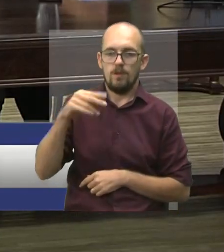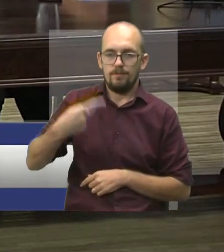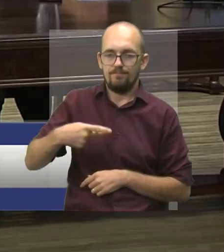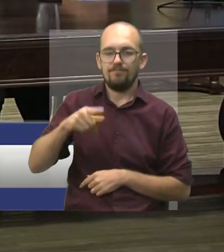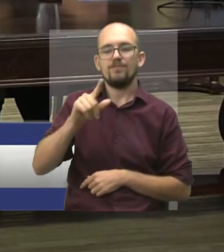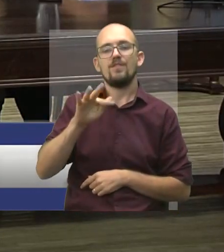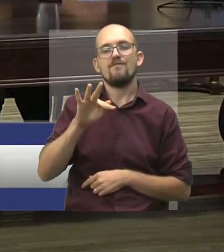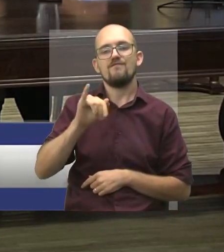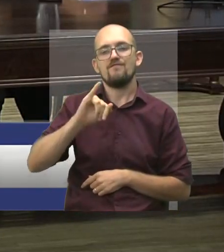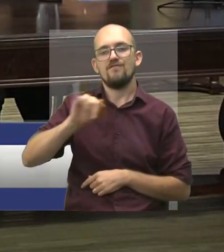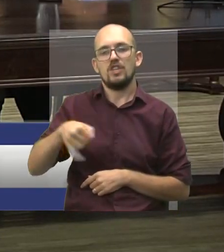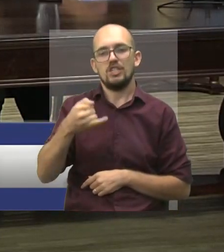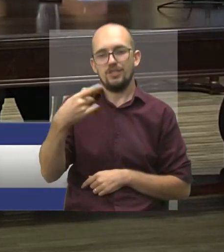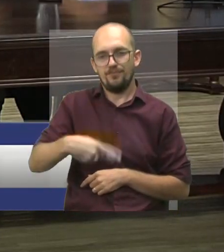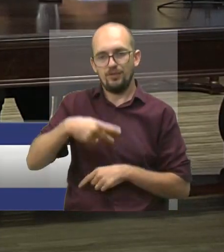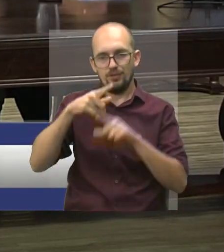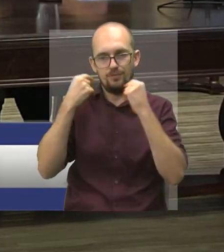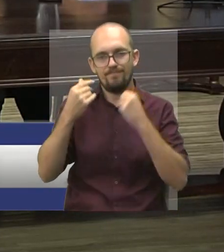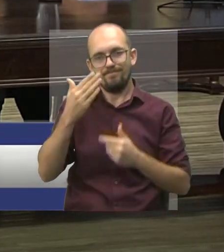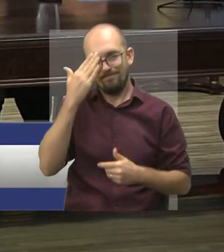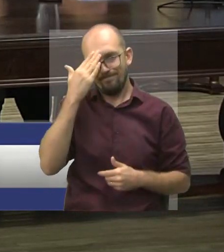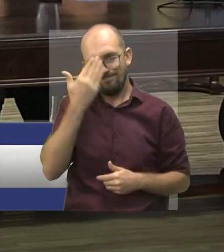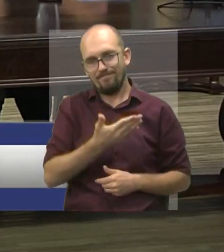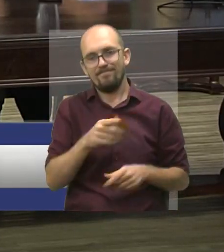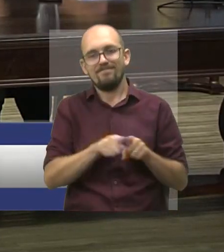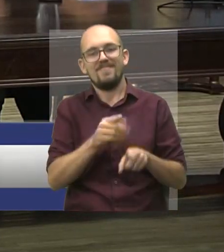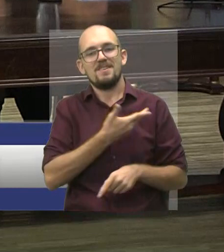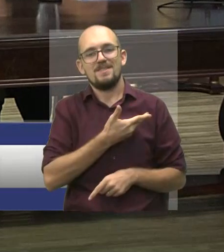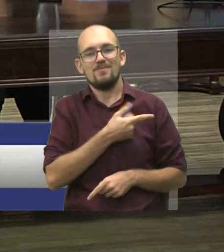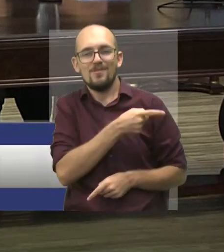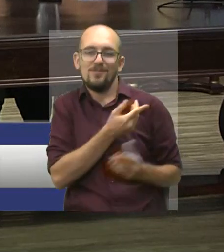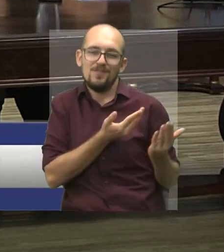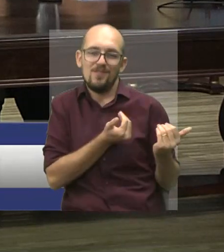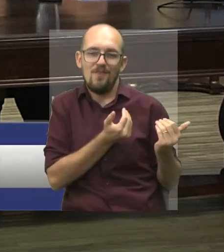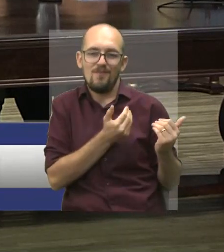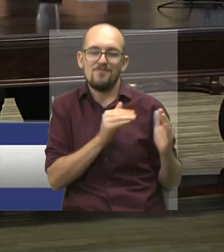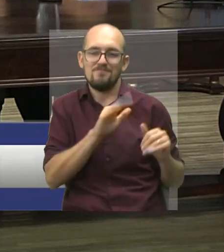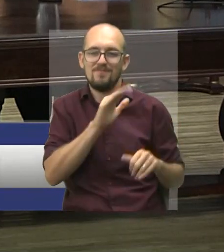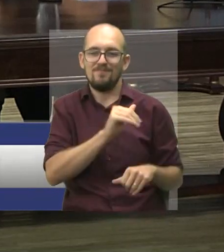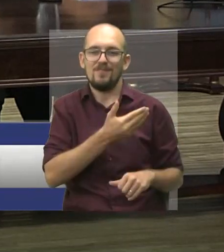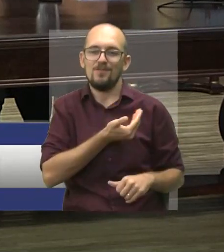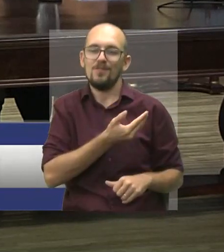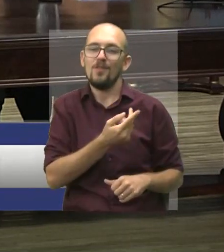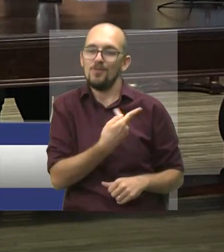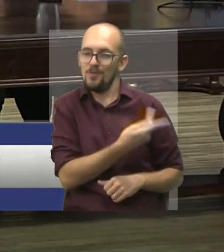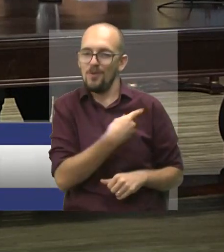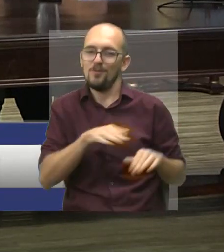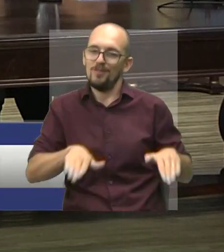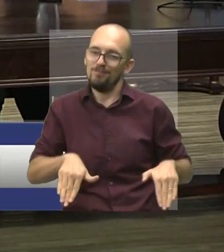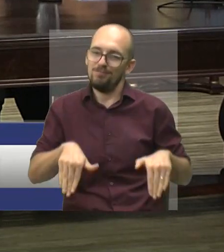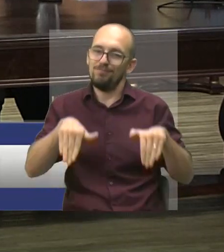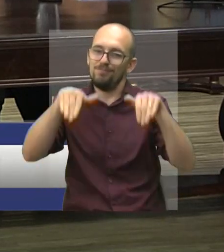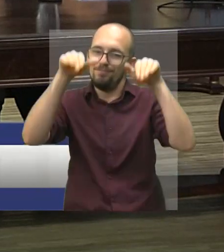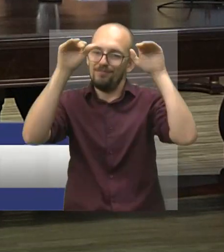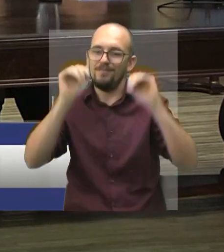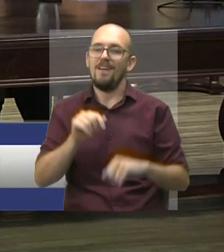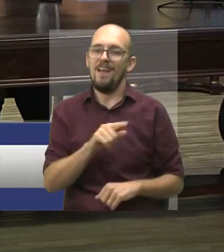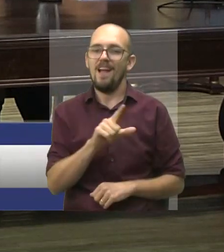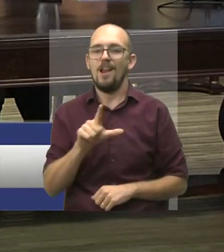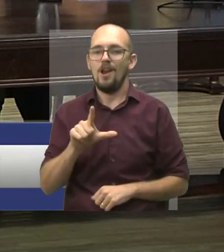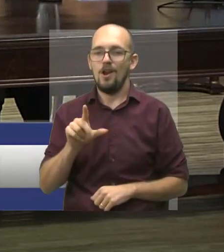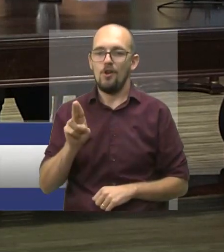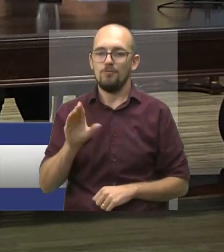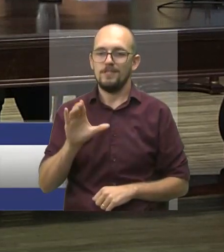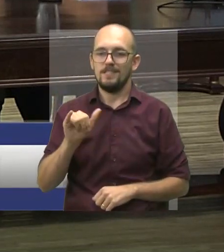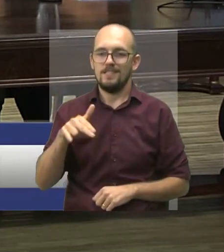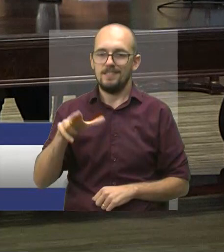Jaú. Meu amigo, ele é um pouco mais novo que eu, mas é o meu amigo de infância, o Luciano Carinhato, tá? Então, mais uma